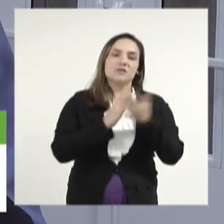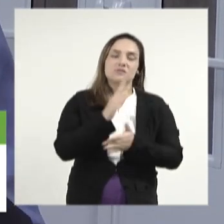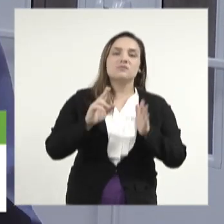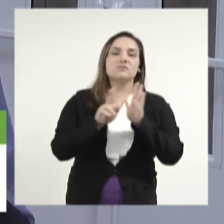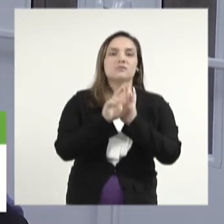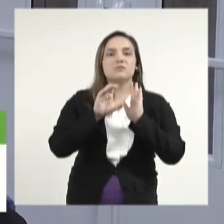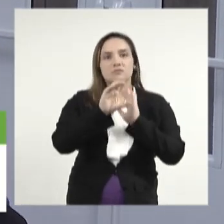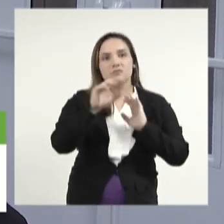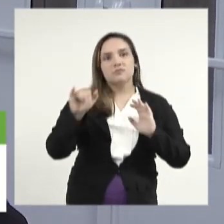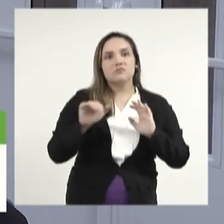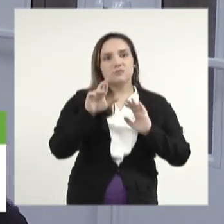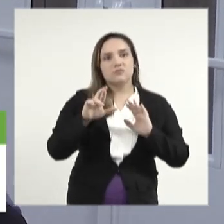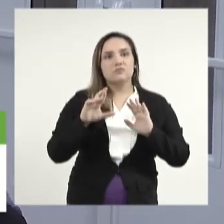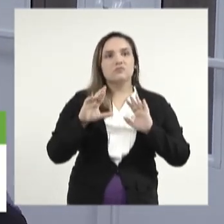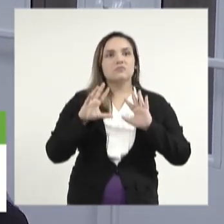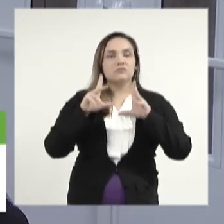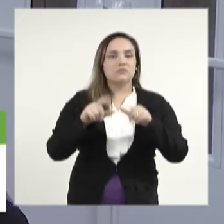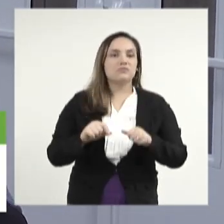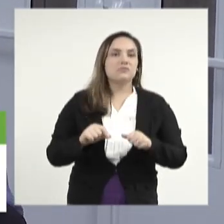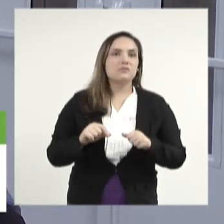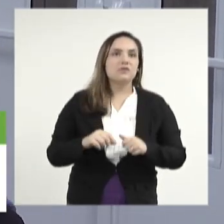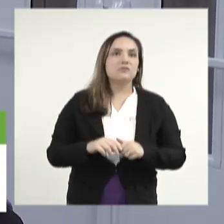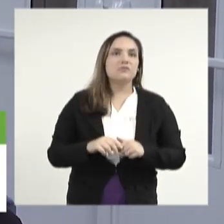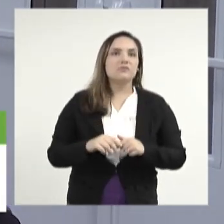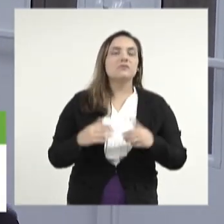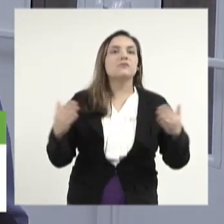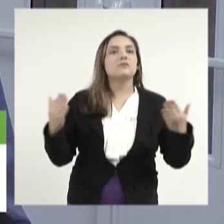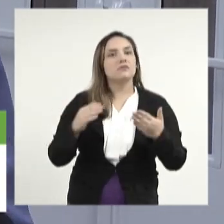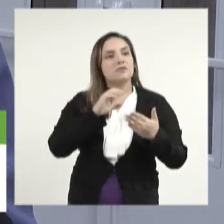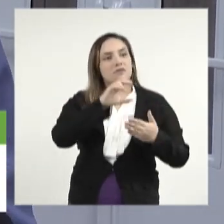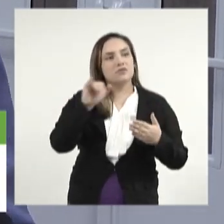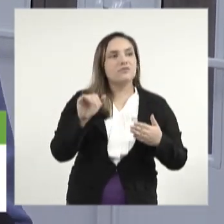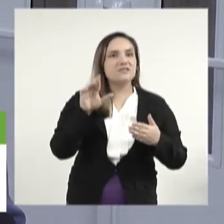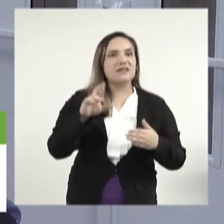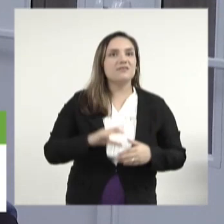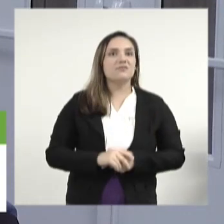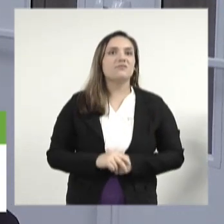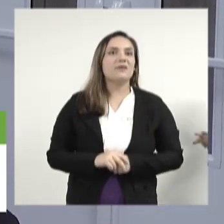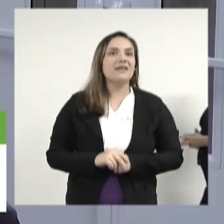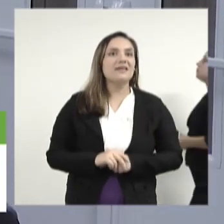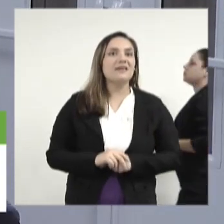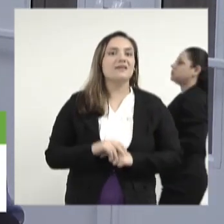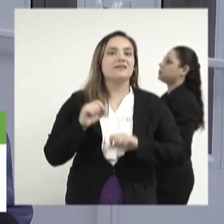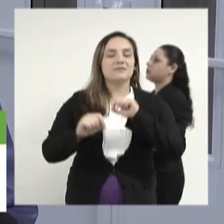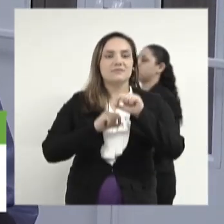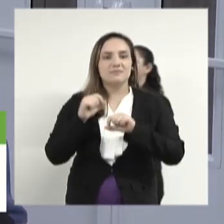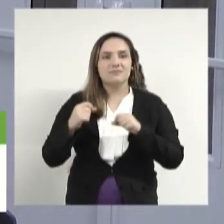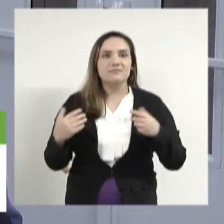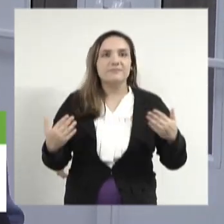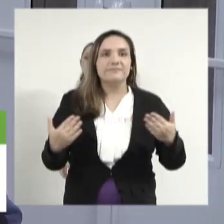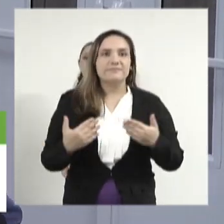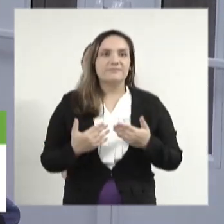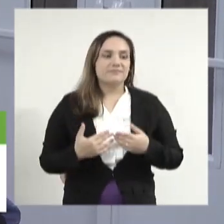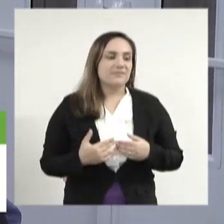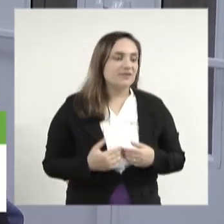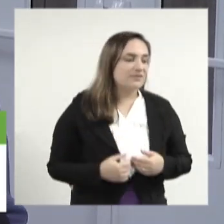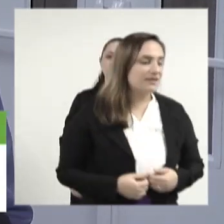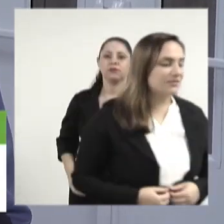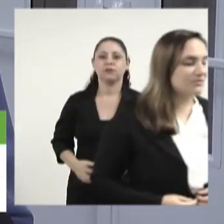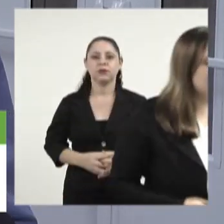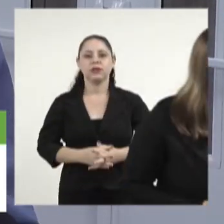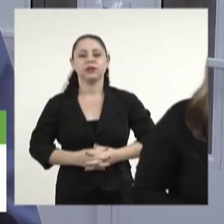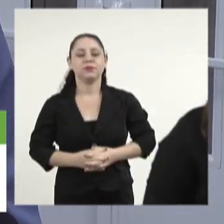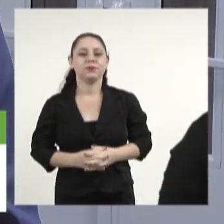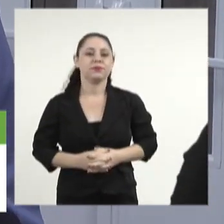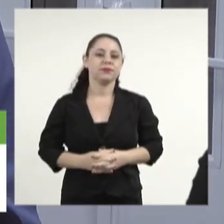nosso parecer, aprovado por unanimidade por todos os parlamentares da CCJ, e agora vai para a comissão de mérito e para o plenário para que os